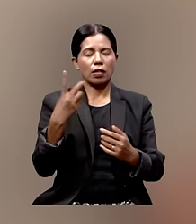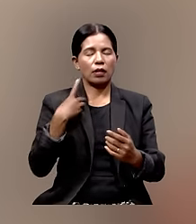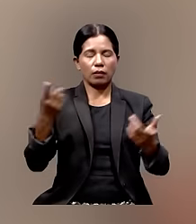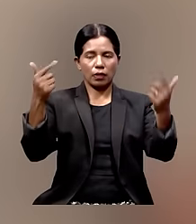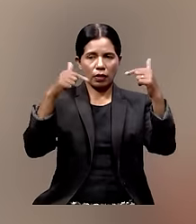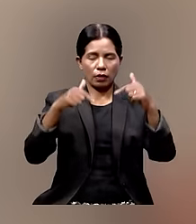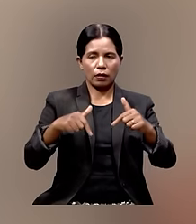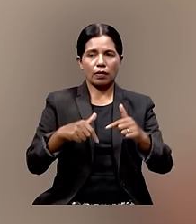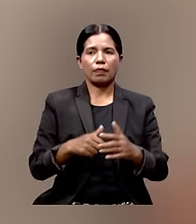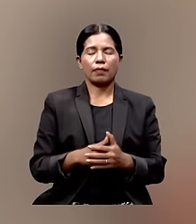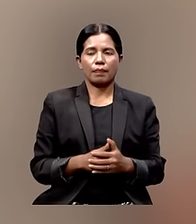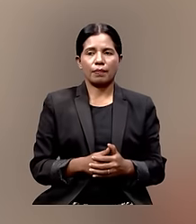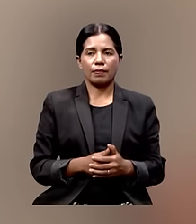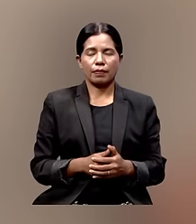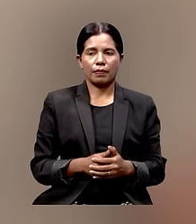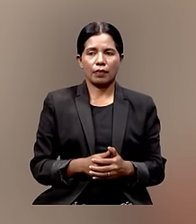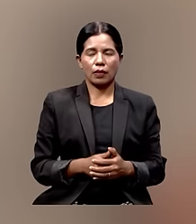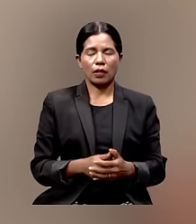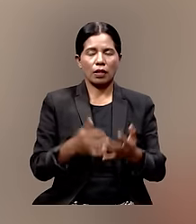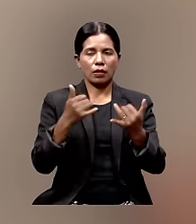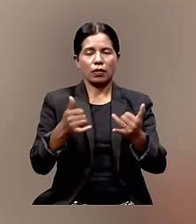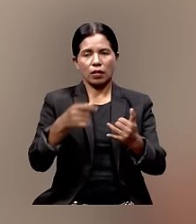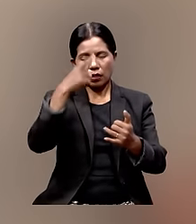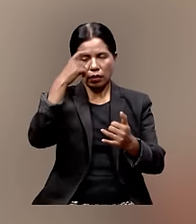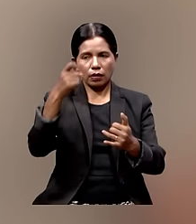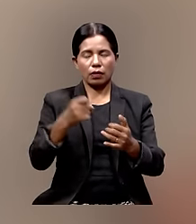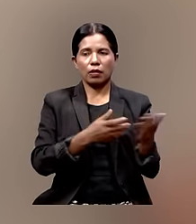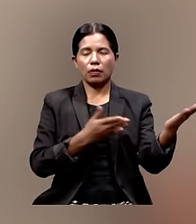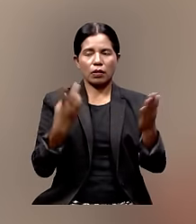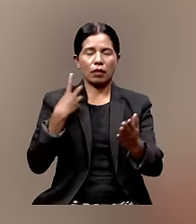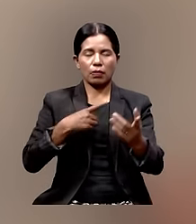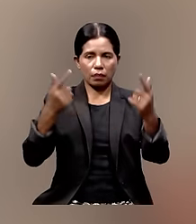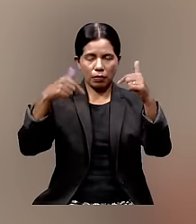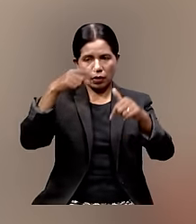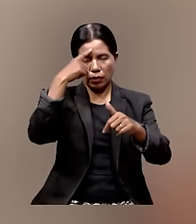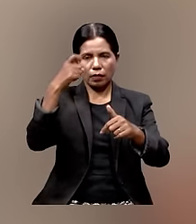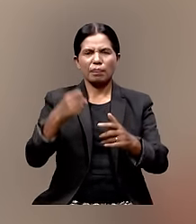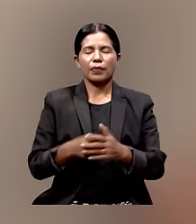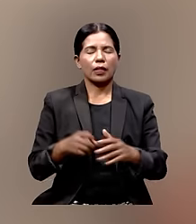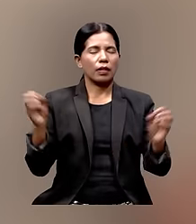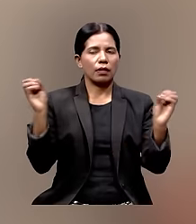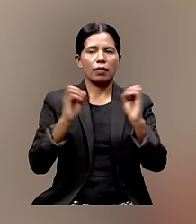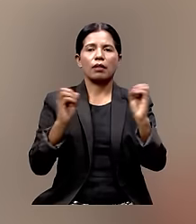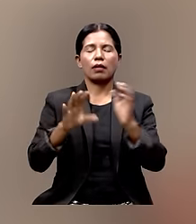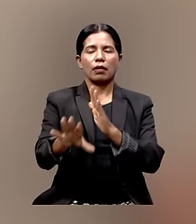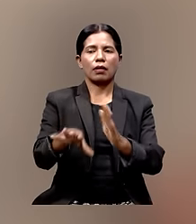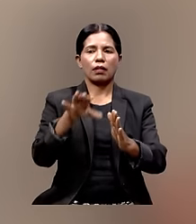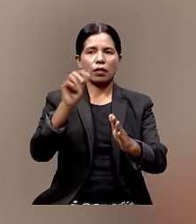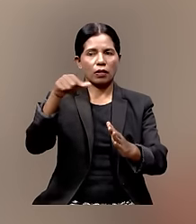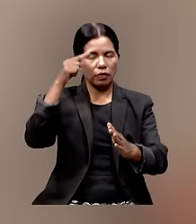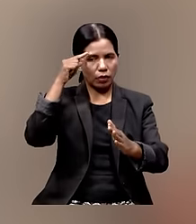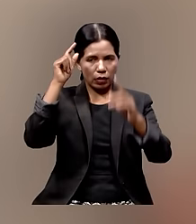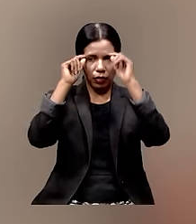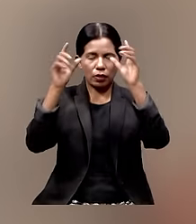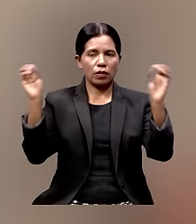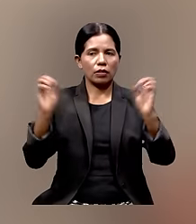o paciente é o Melfi. Mas agora a razão, a roca em fila cedo também, lá retam, o governo Timor-Leste